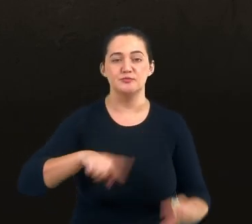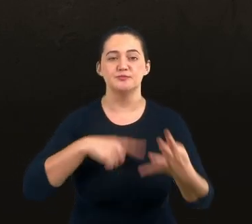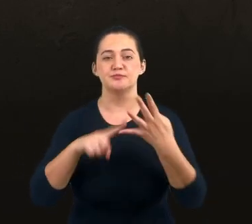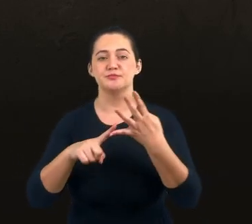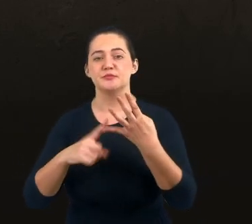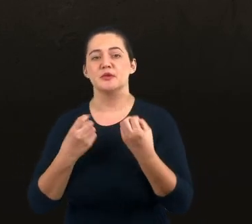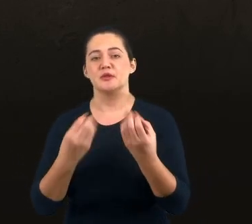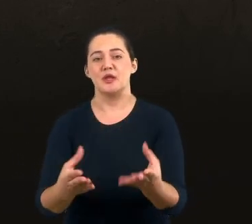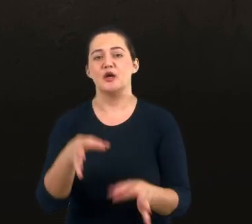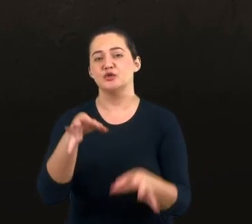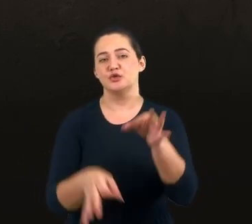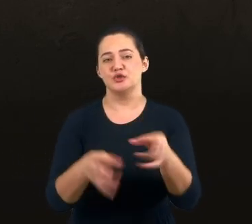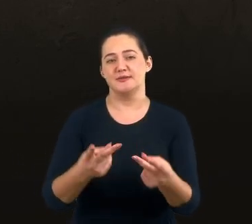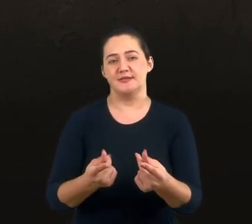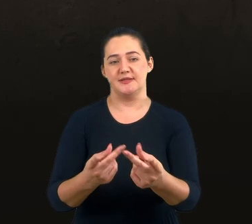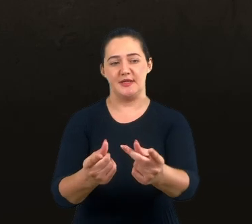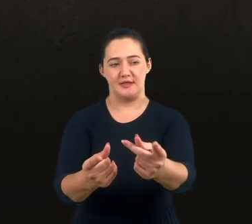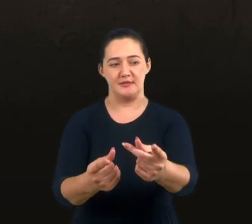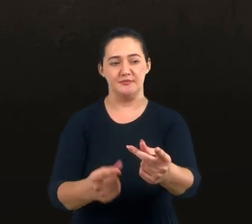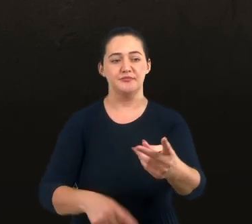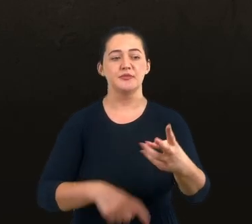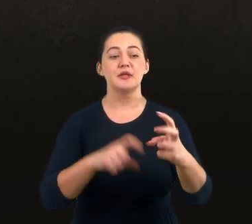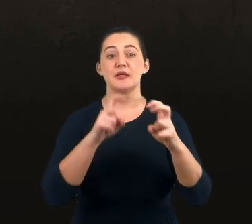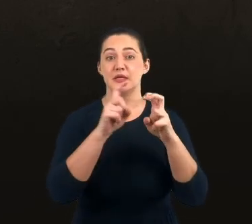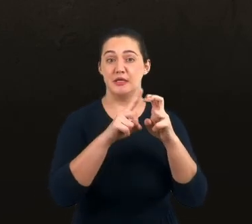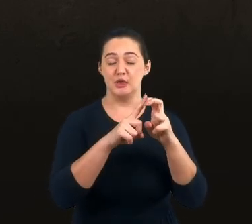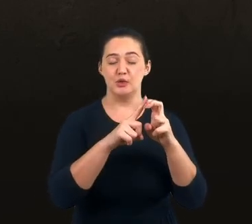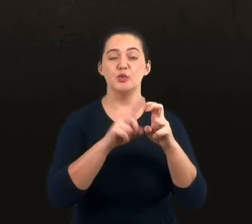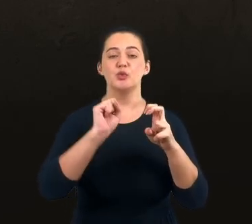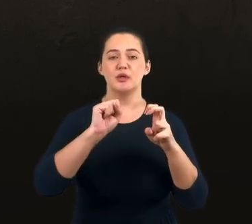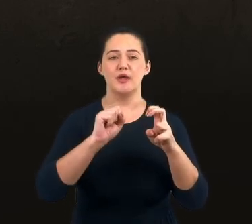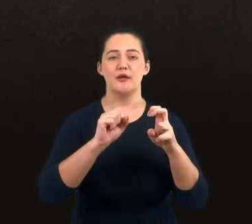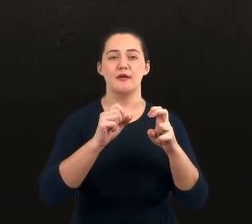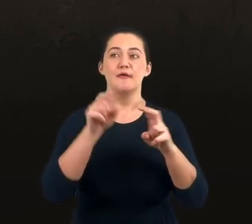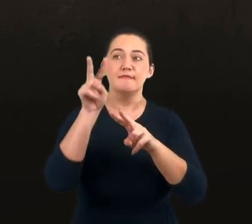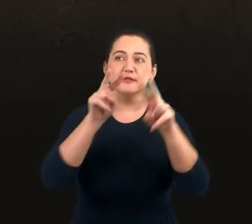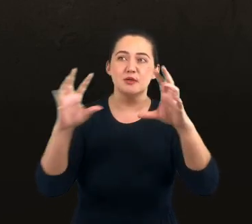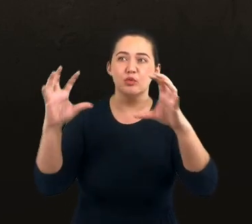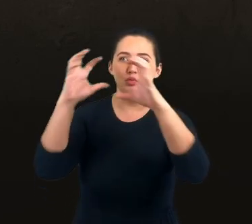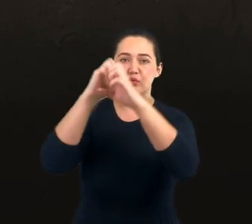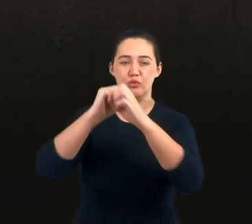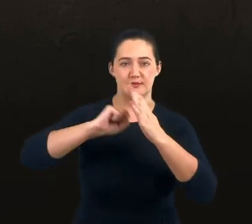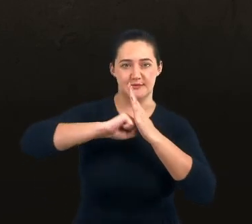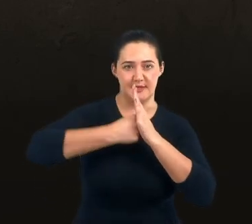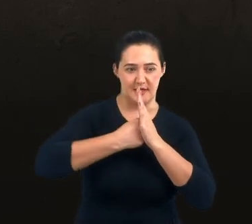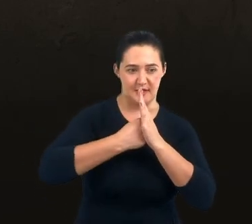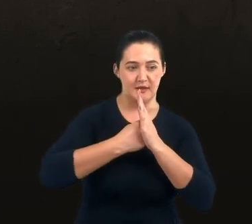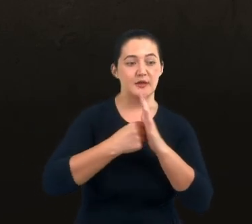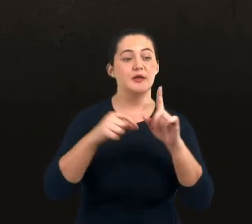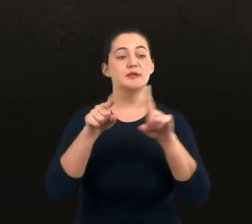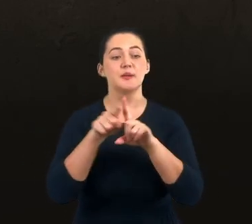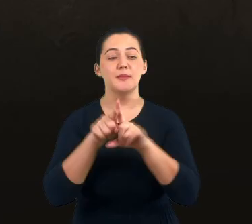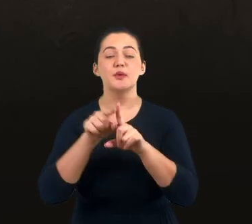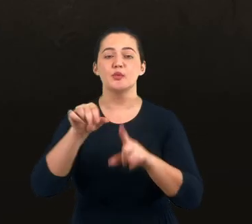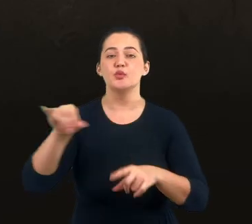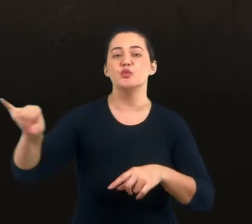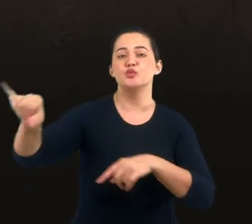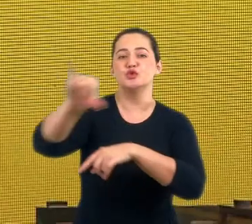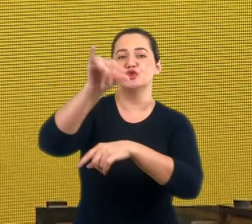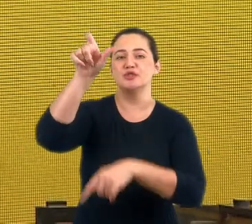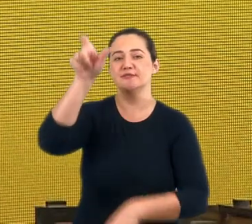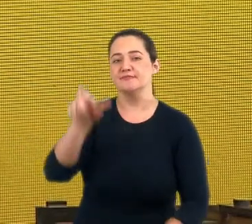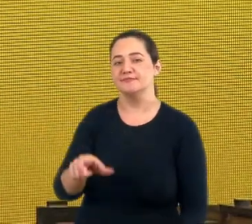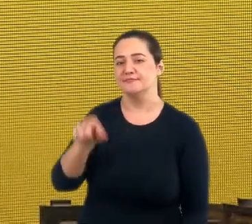trazer justiça eterna. Quinto, selar a visão e a profecia. E sexto, ungir o